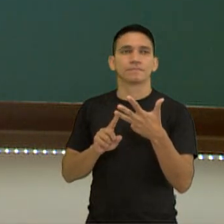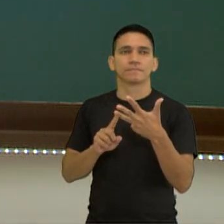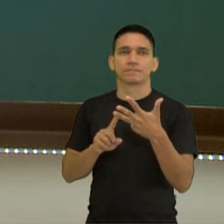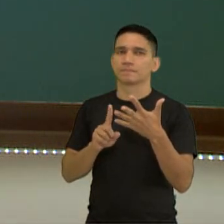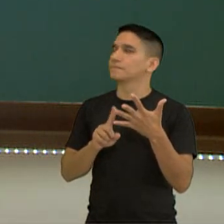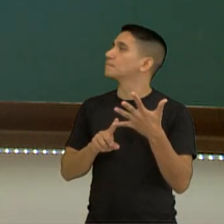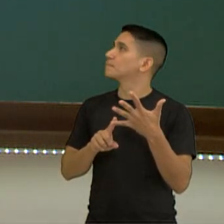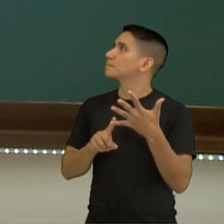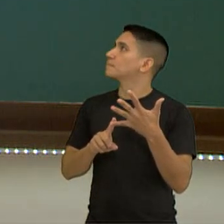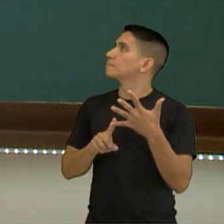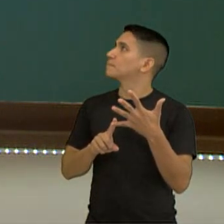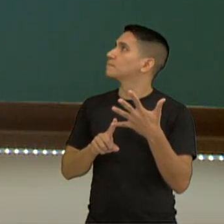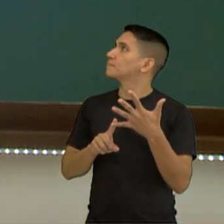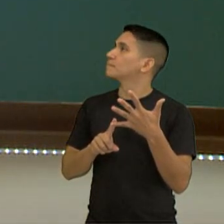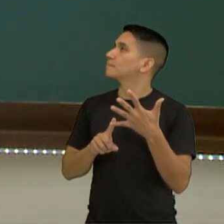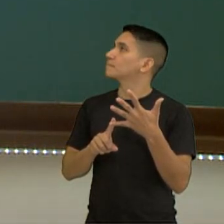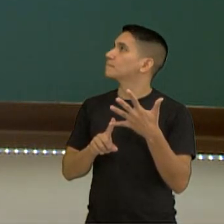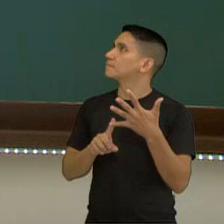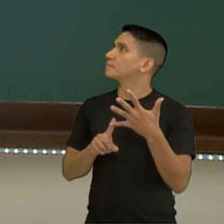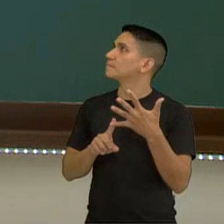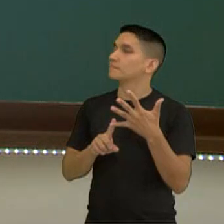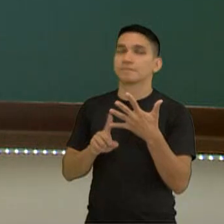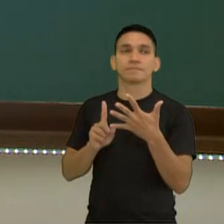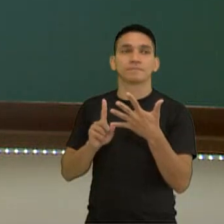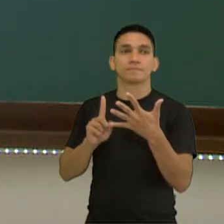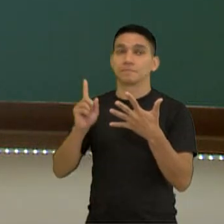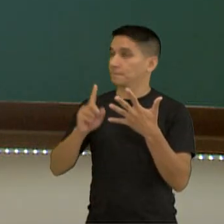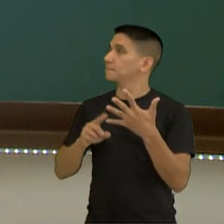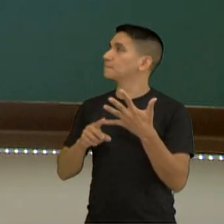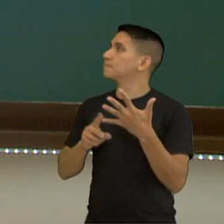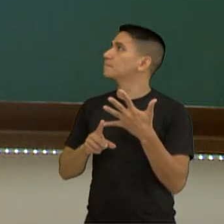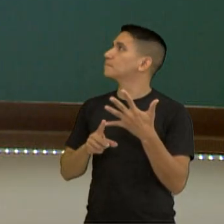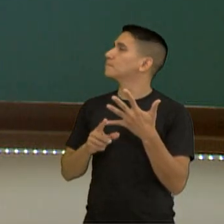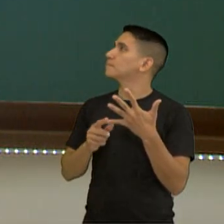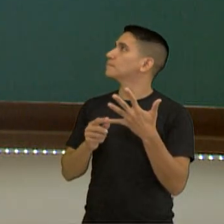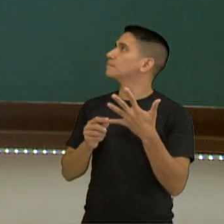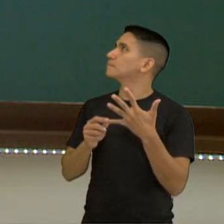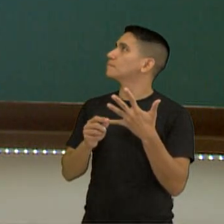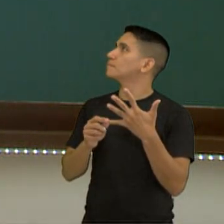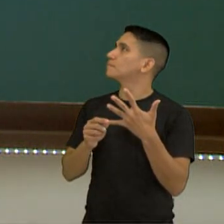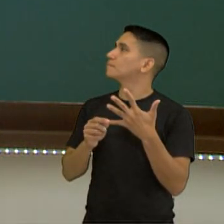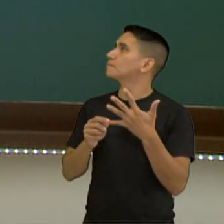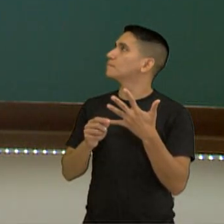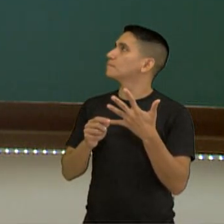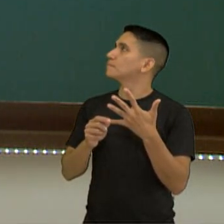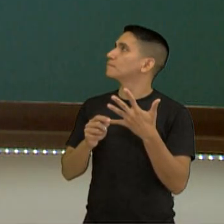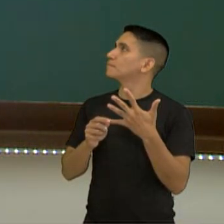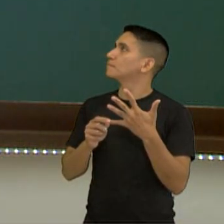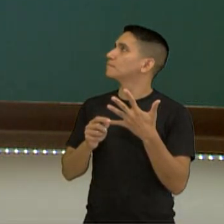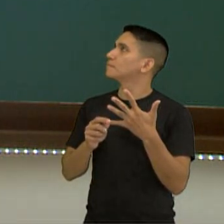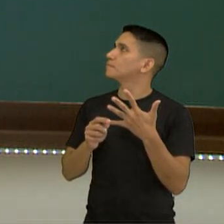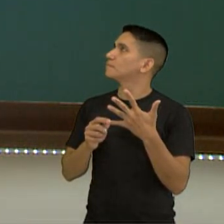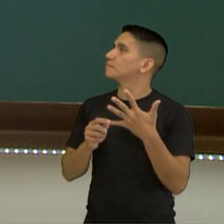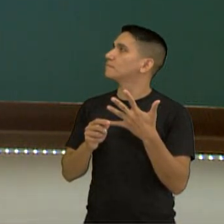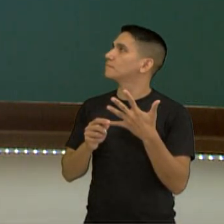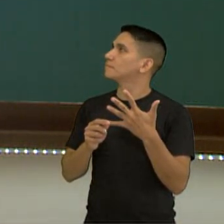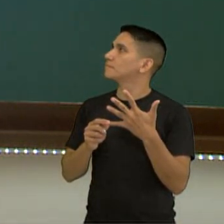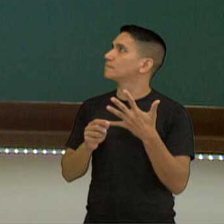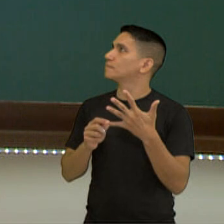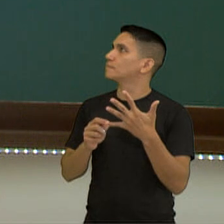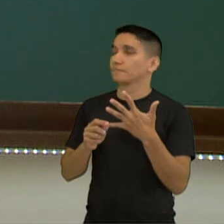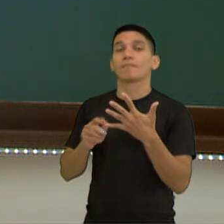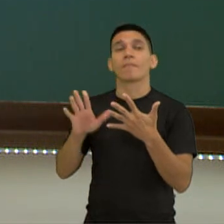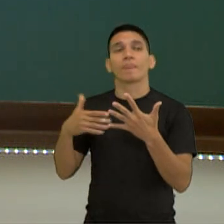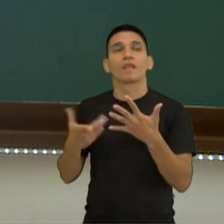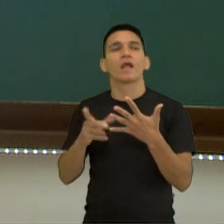Earning seasons for Brazil is not looking pretty. In Brazil destroying in Amazon for energy. Então